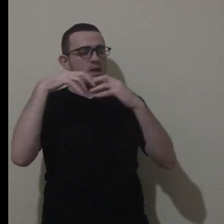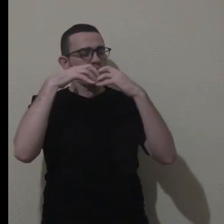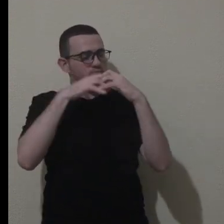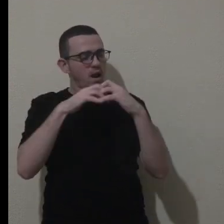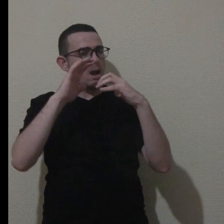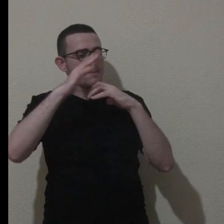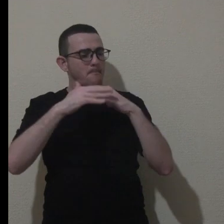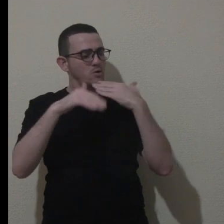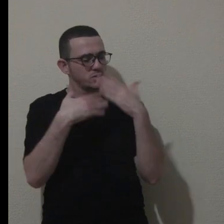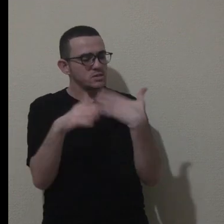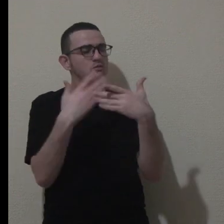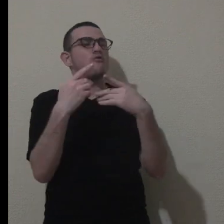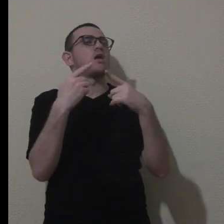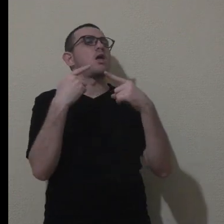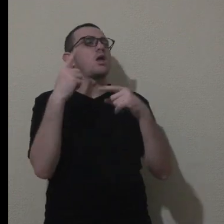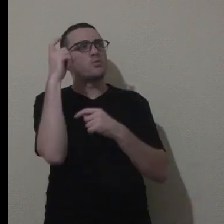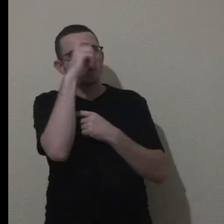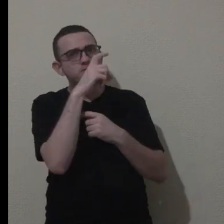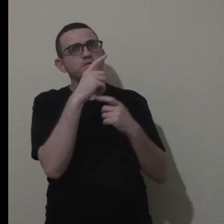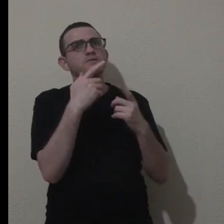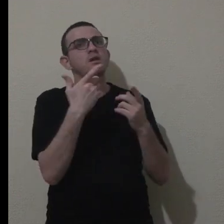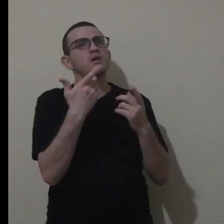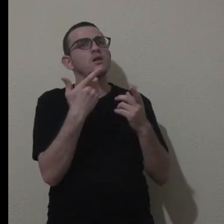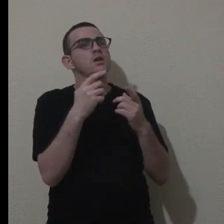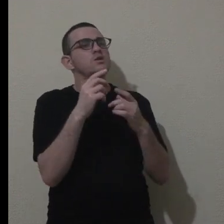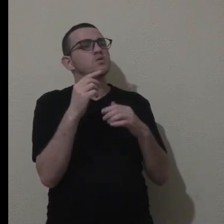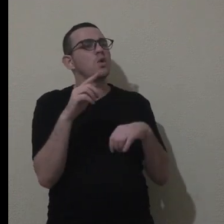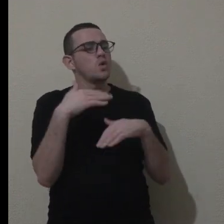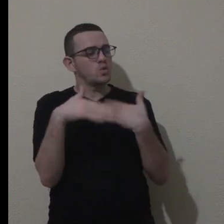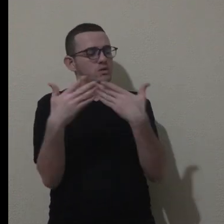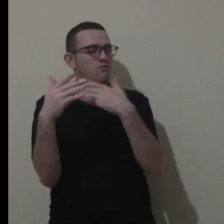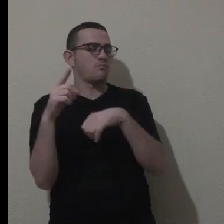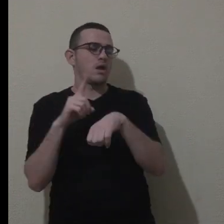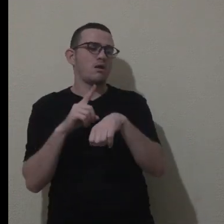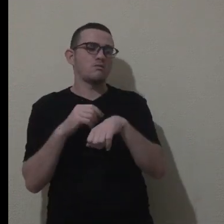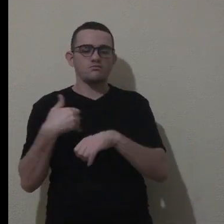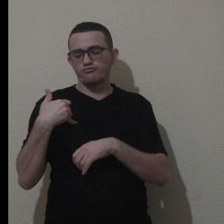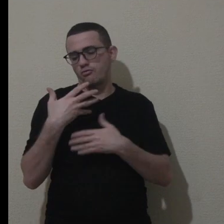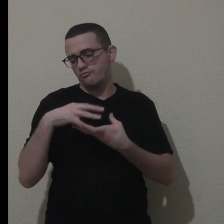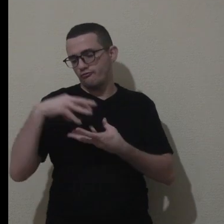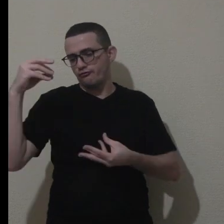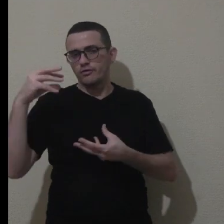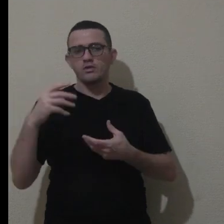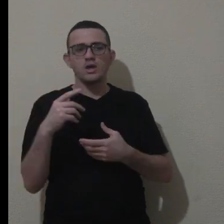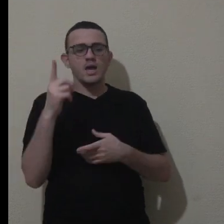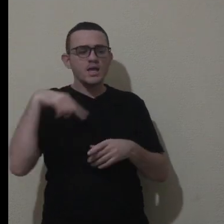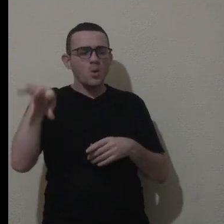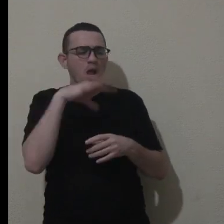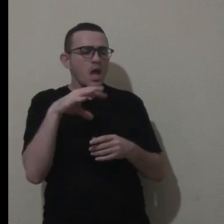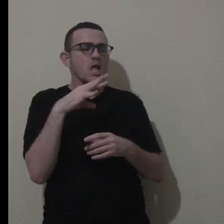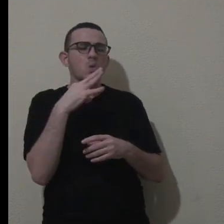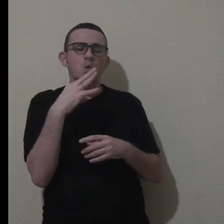se desenvolver, apesar da dificuldade com o passar da idade, né? Você acha que esse